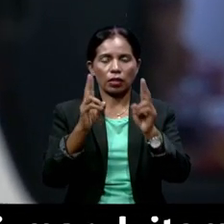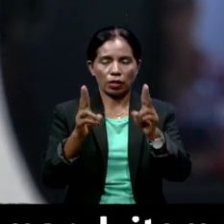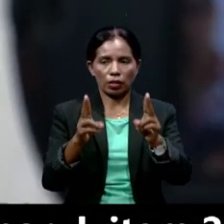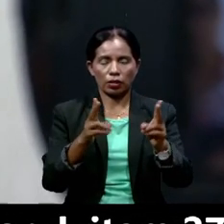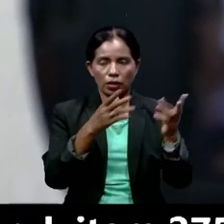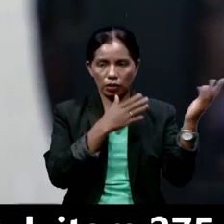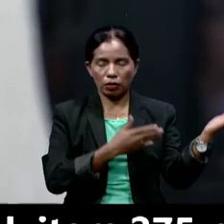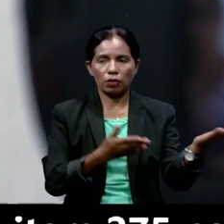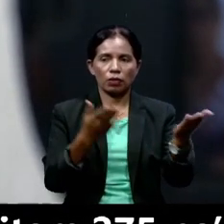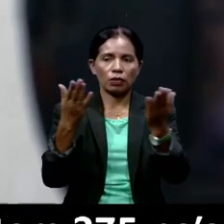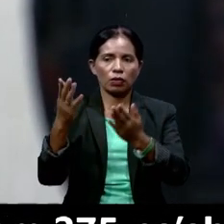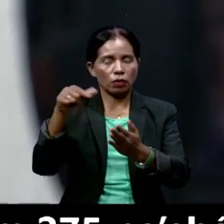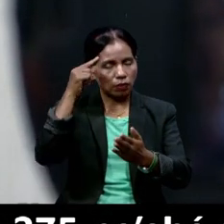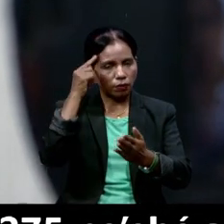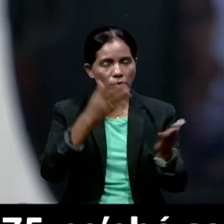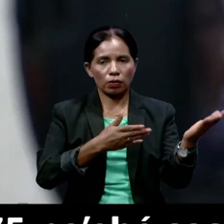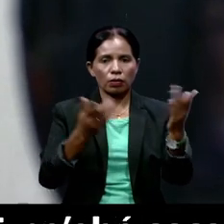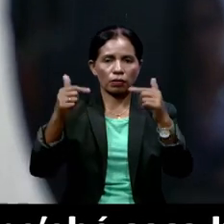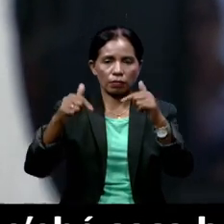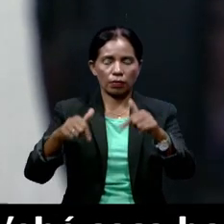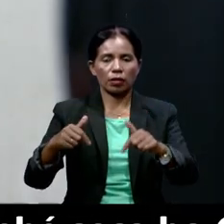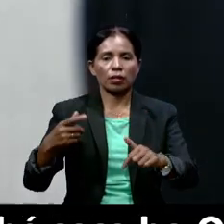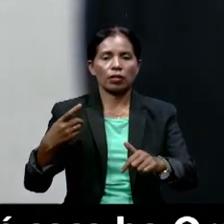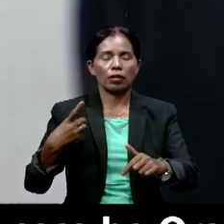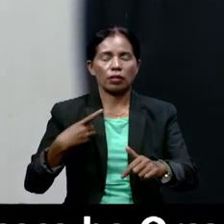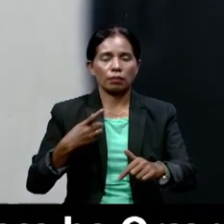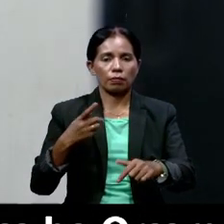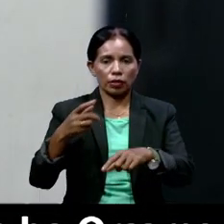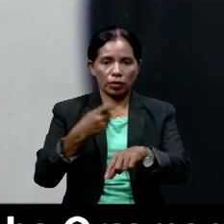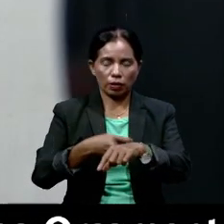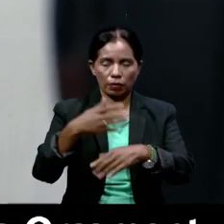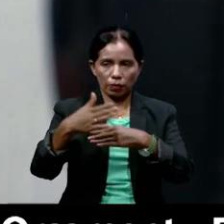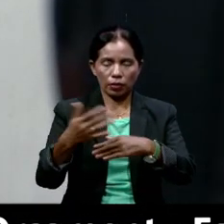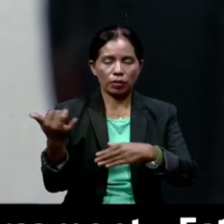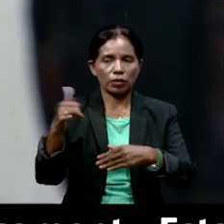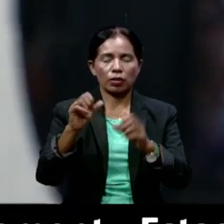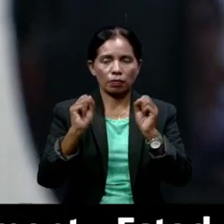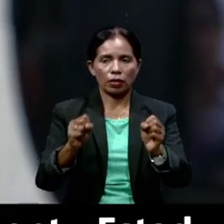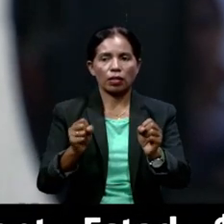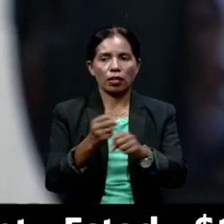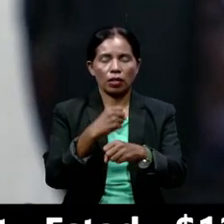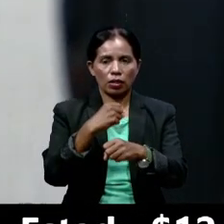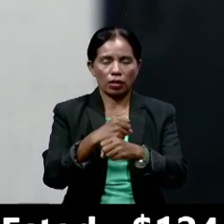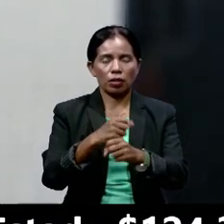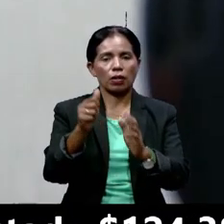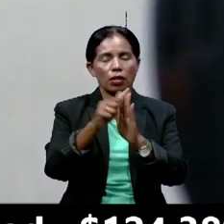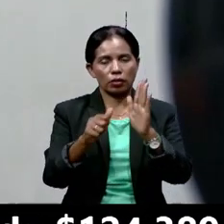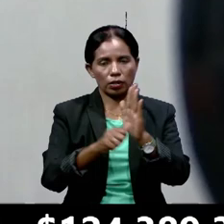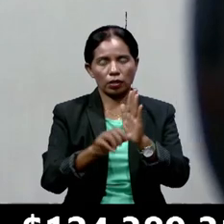haruka governo haruka mai ha parlamento e tempo barak para nunesi rebelemos alo agenda vai